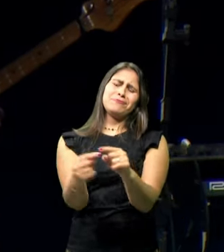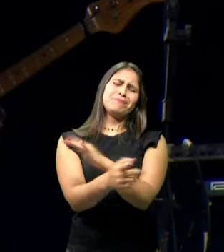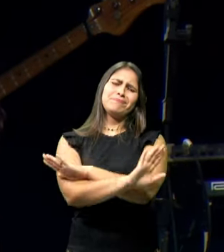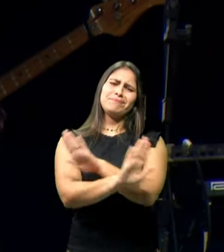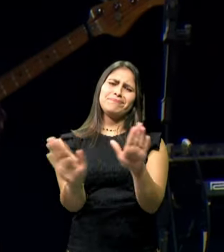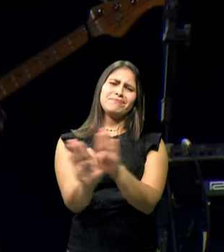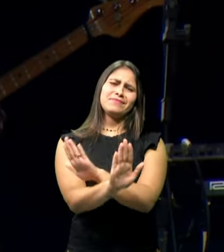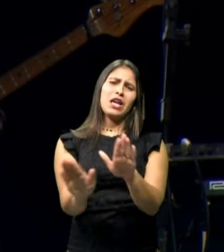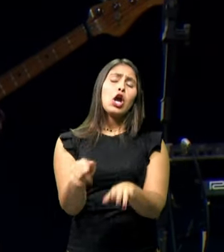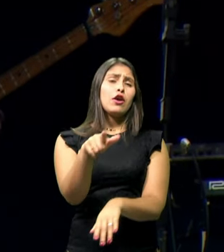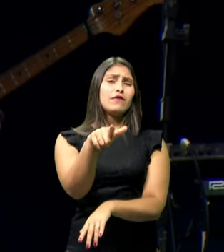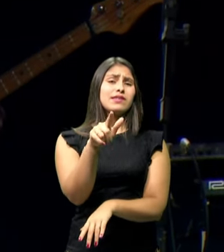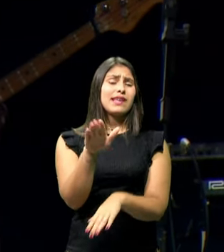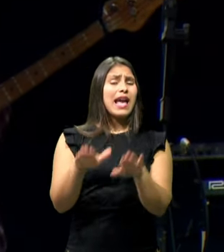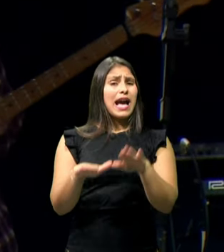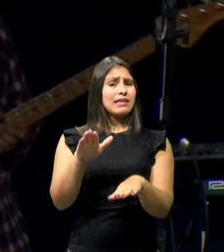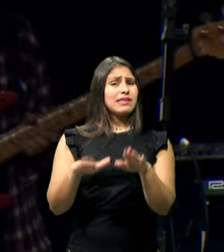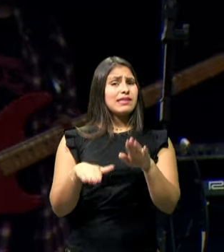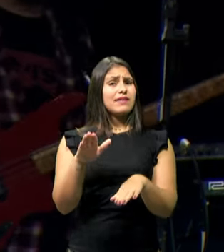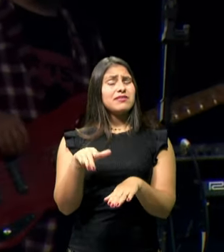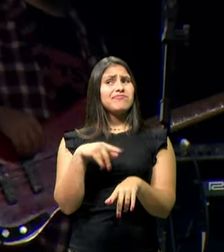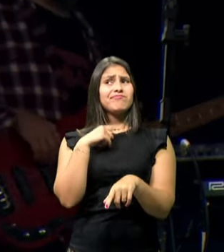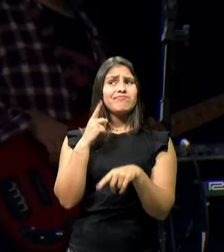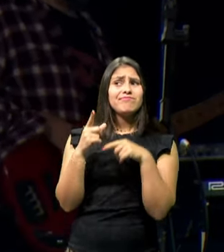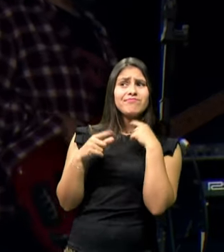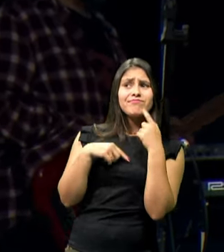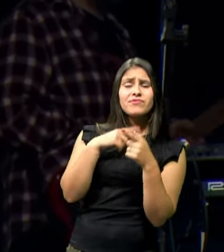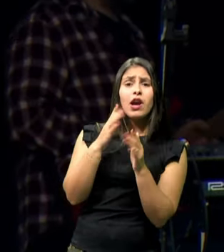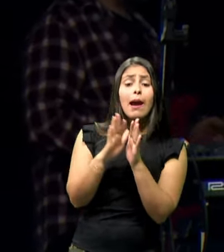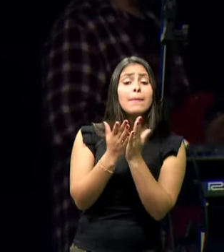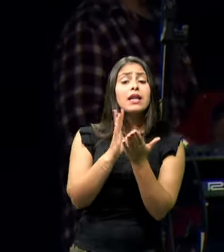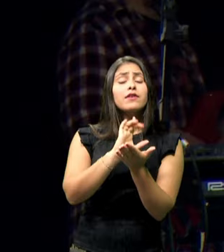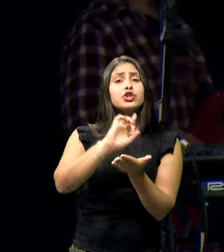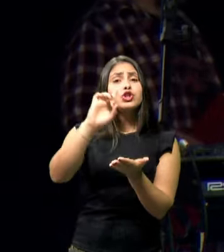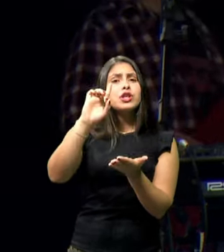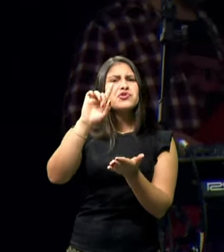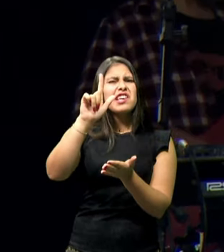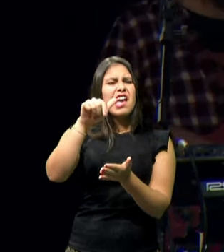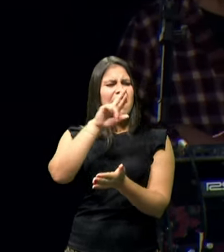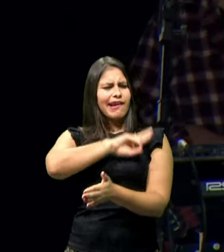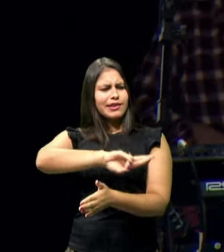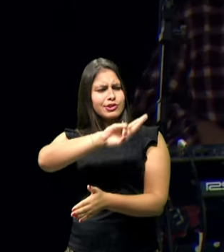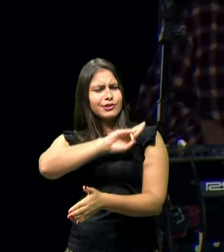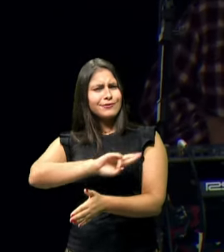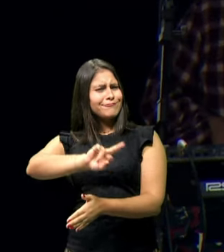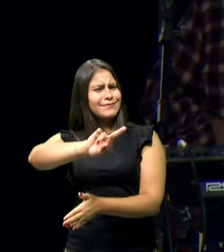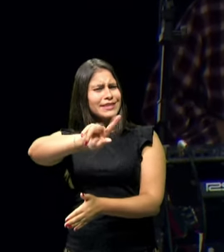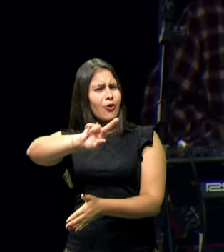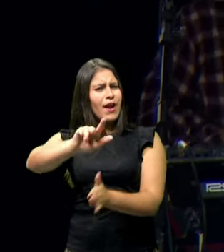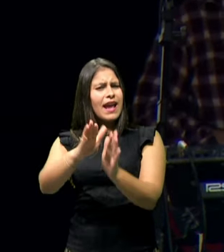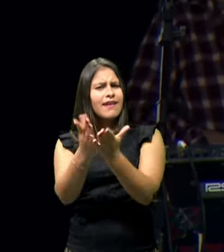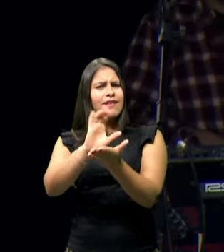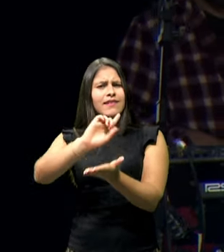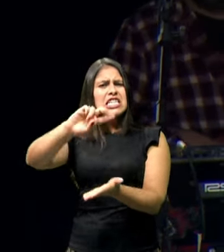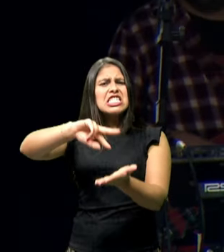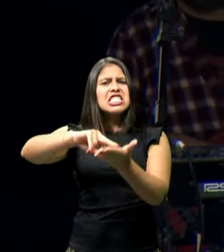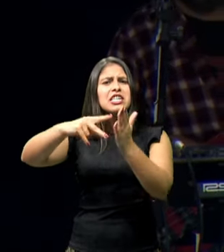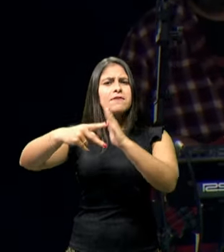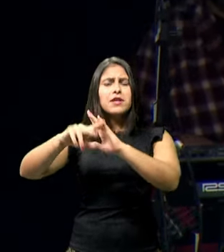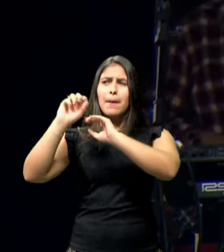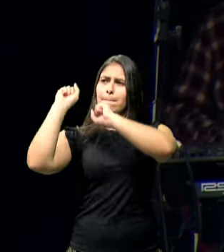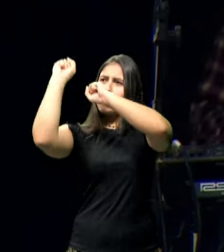Você está enganado. Evangelho não é religião, é reino de Deus na terra. Evangelho é poder de Deus para mudar a